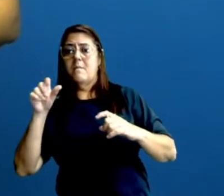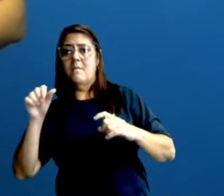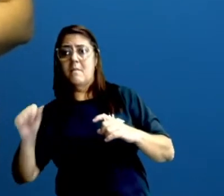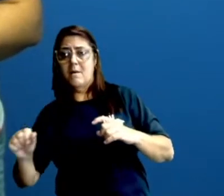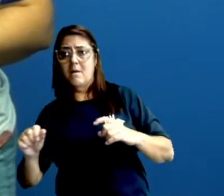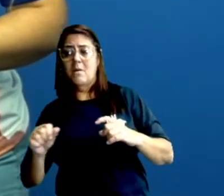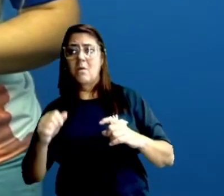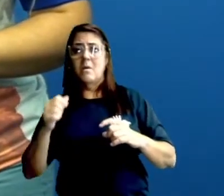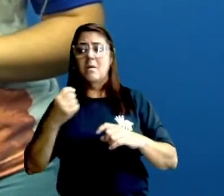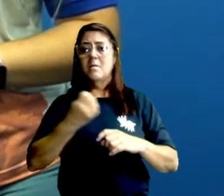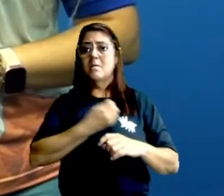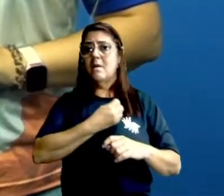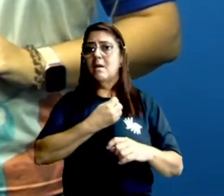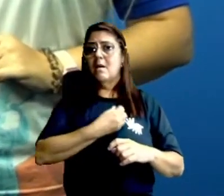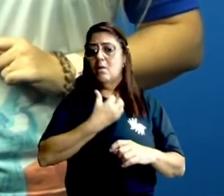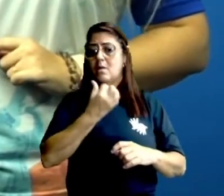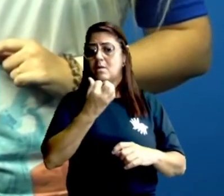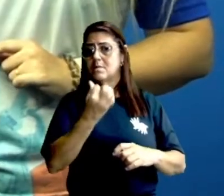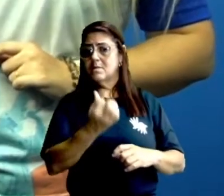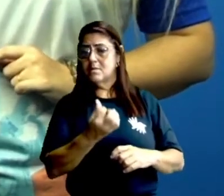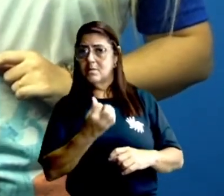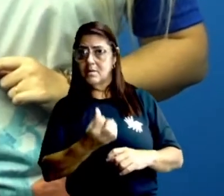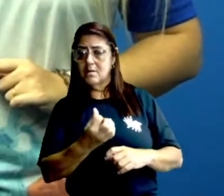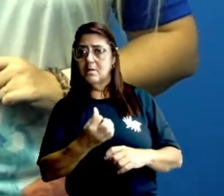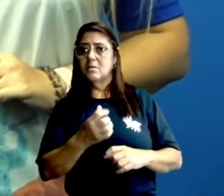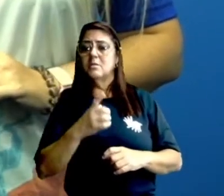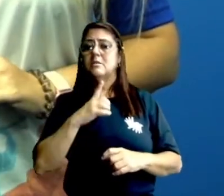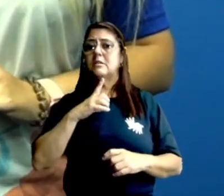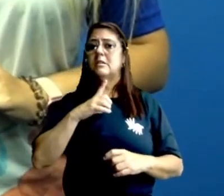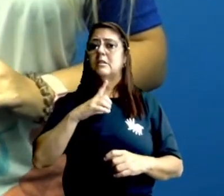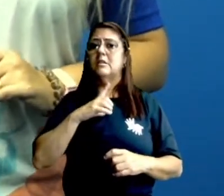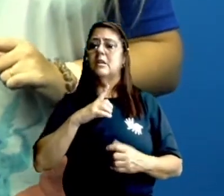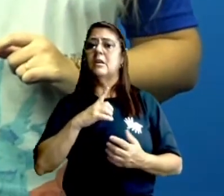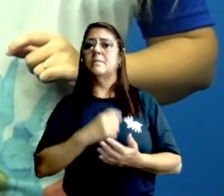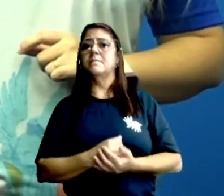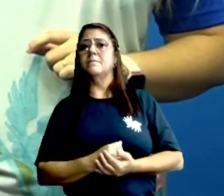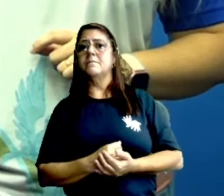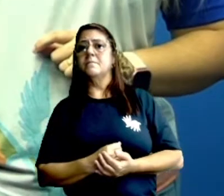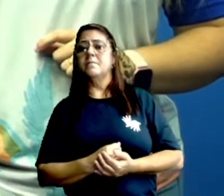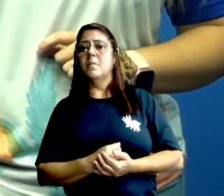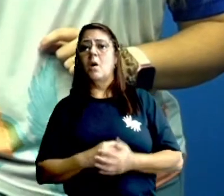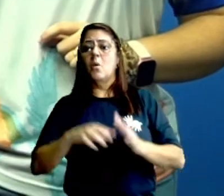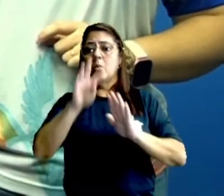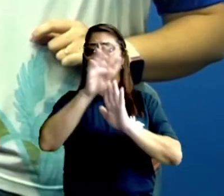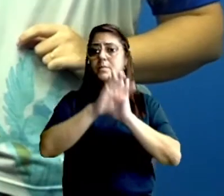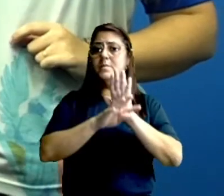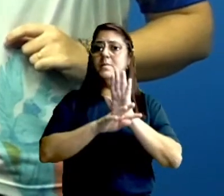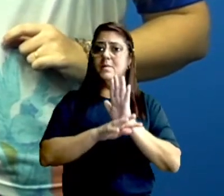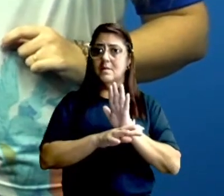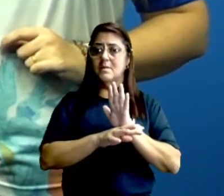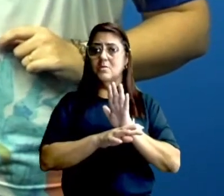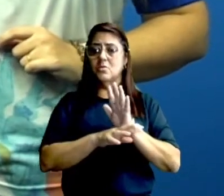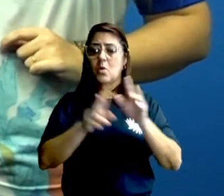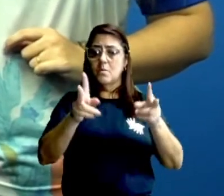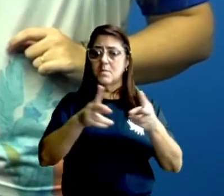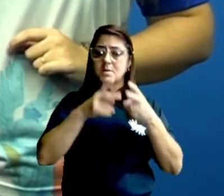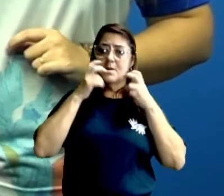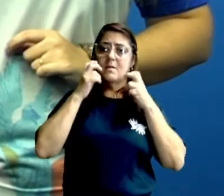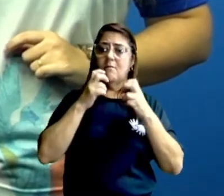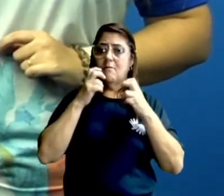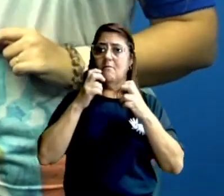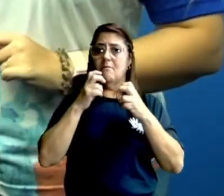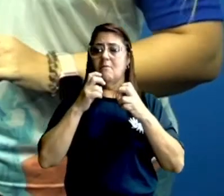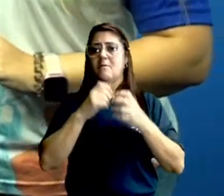Lá na aula 6, tá? Lá na aula 6, a gente viu que nesse tipo de texto a gente tem que observar não só